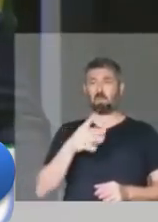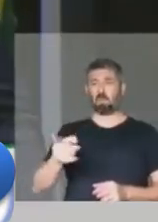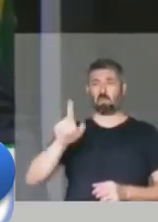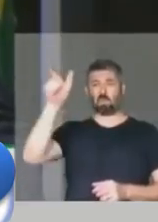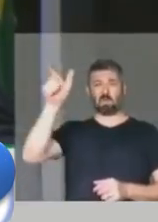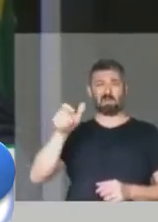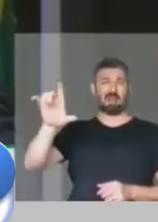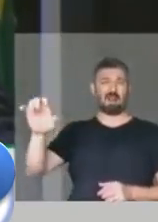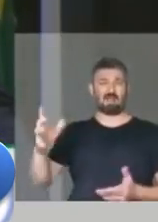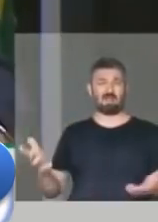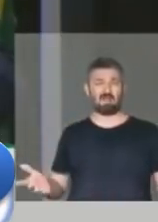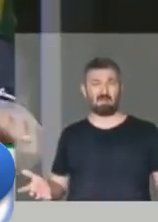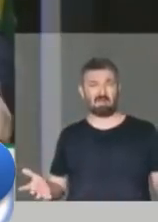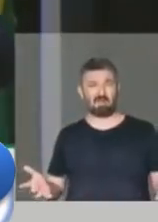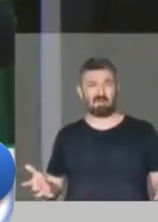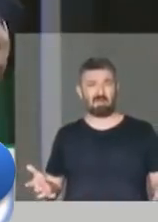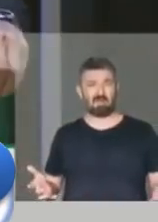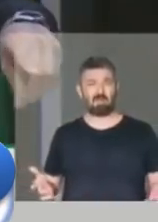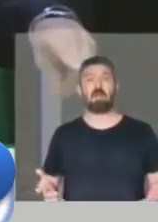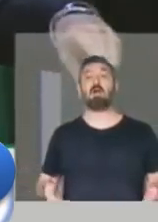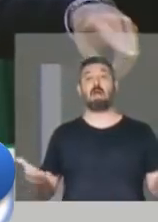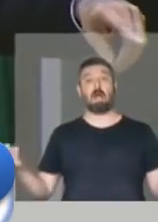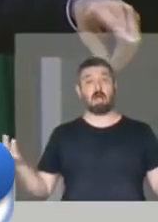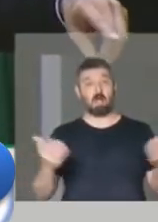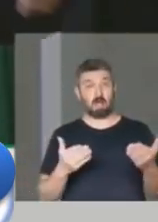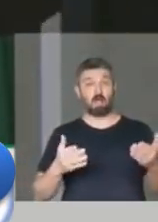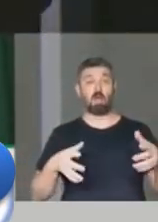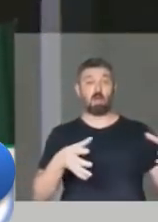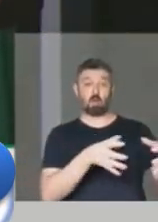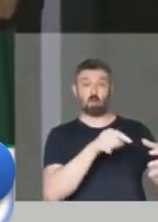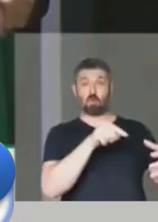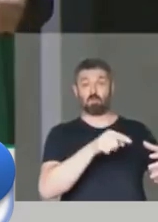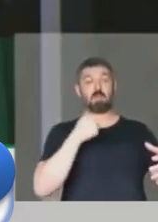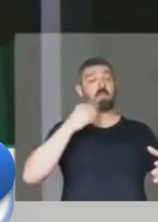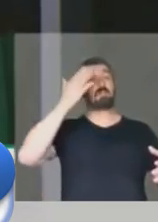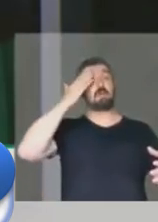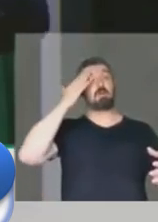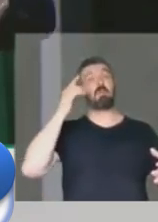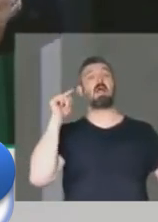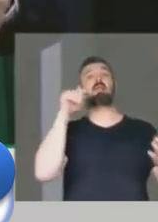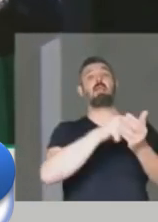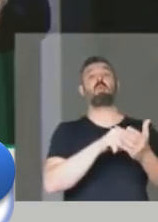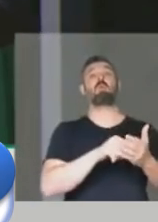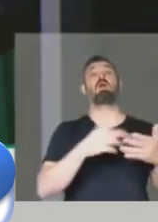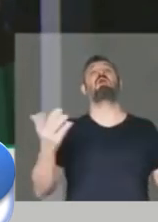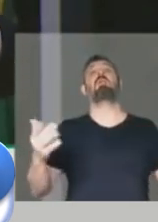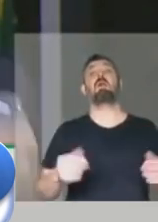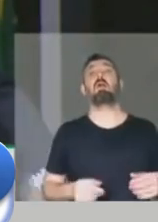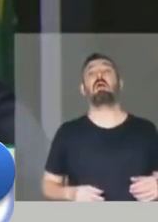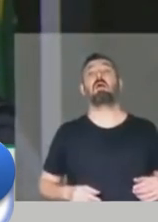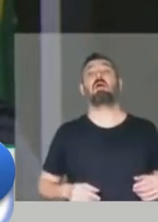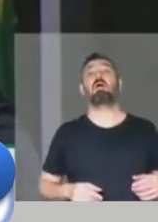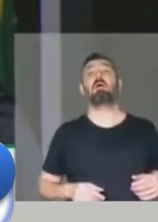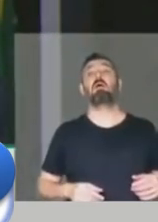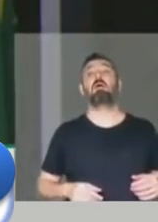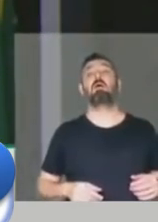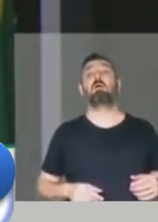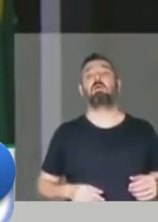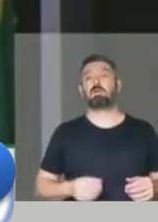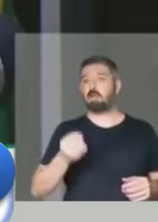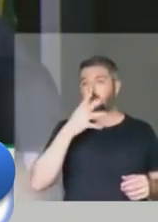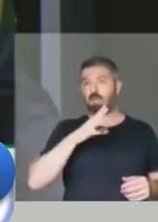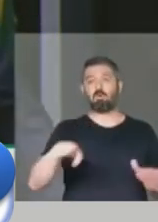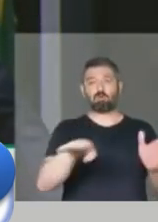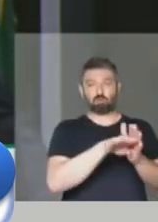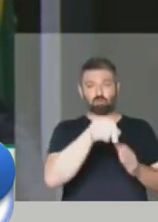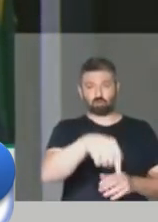dessa senhora. E agora eles têm que falar, são das denúncias que estão vindo, as denúncias que estão vindo, é bom que ele